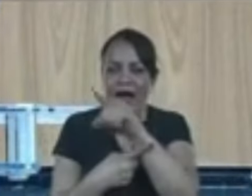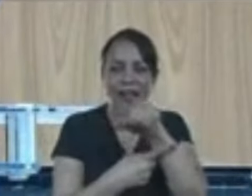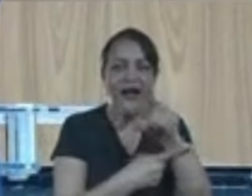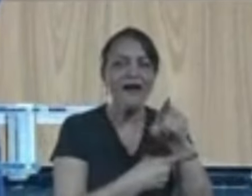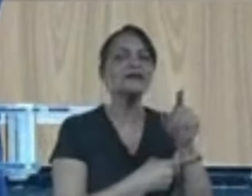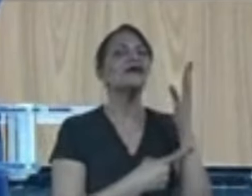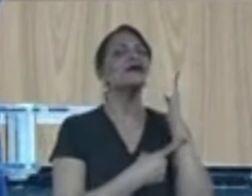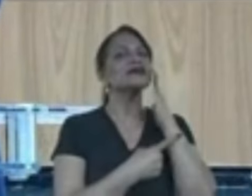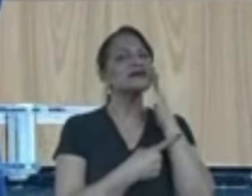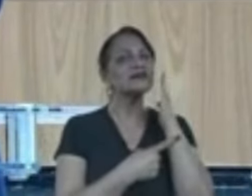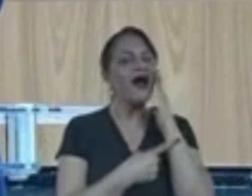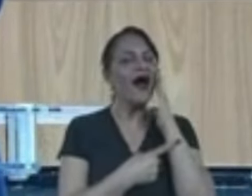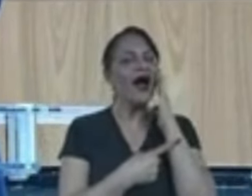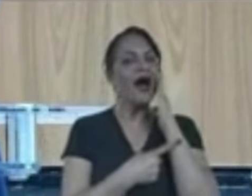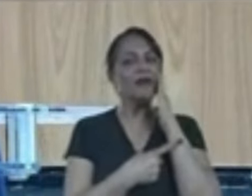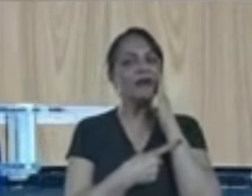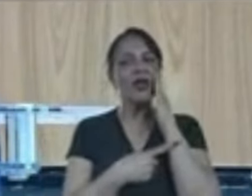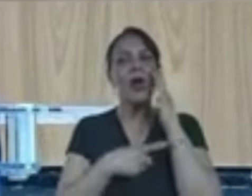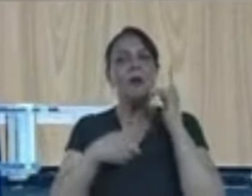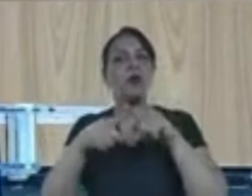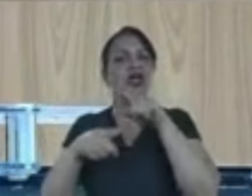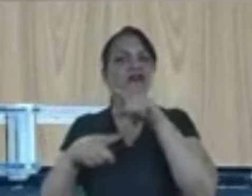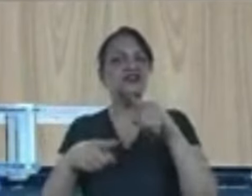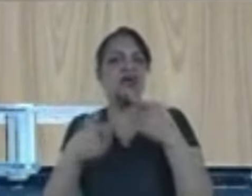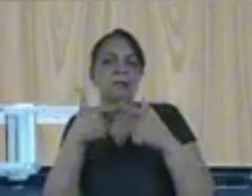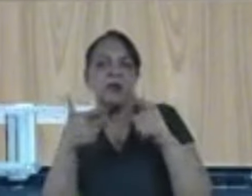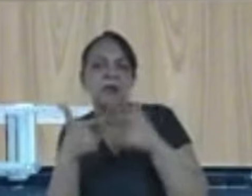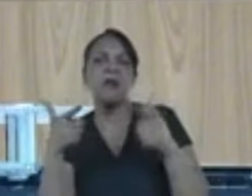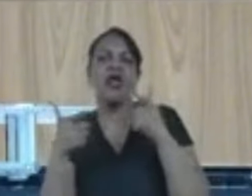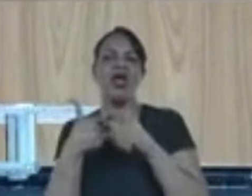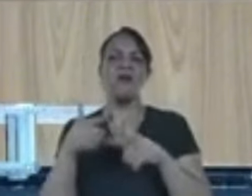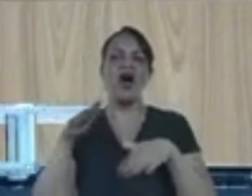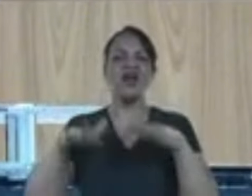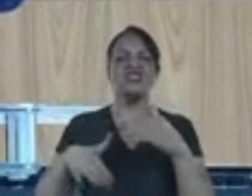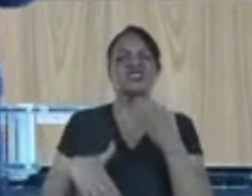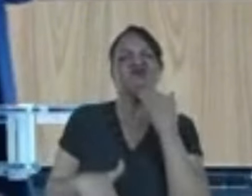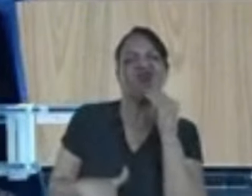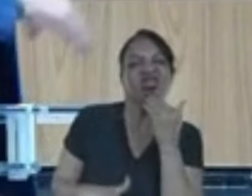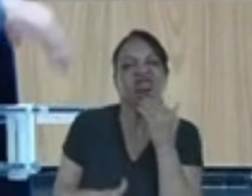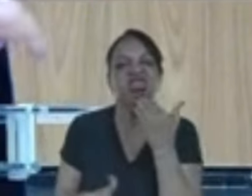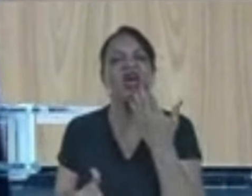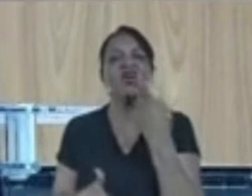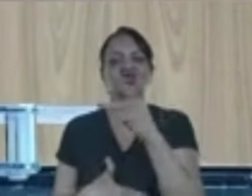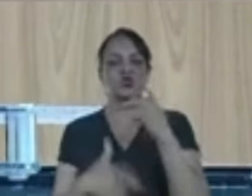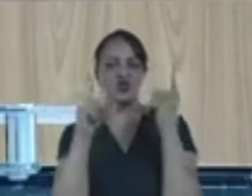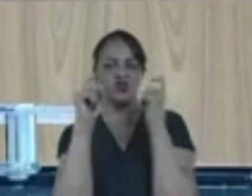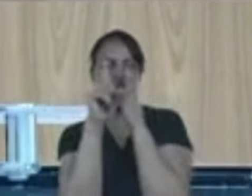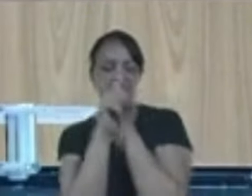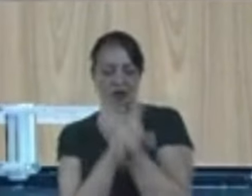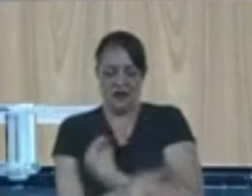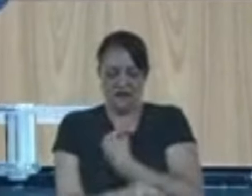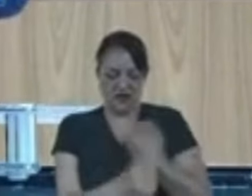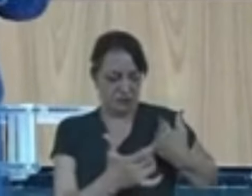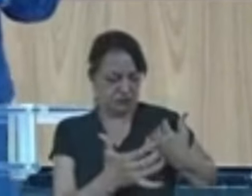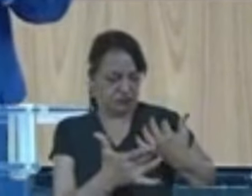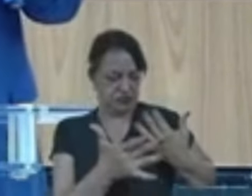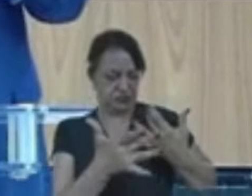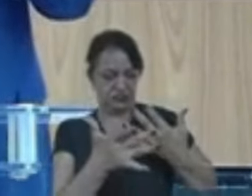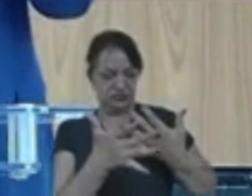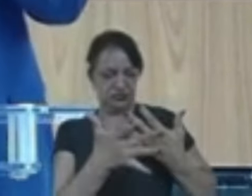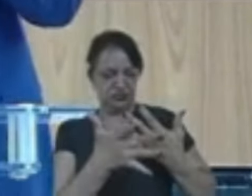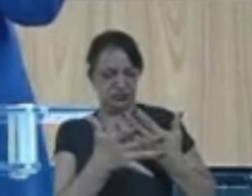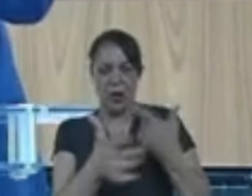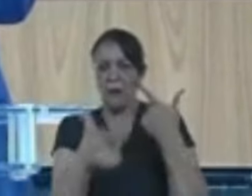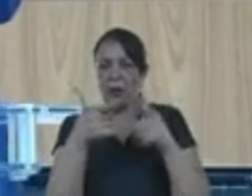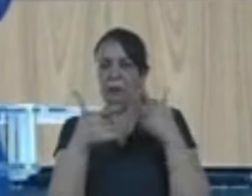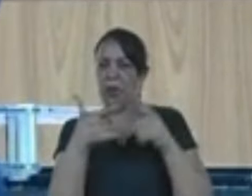tornou você, às vezes, uma pessoa deformada. Sabe lá as tuas lutas desde criança, a tua dificuldade que você passou, a escassez, tanta coisa